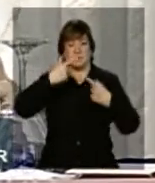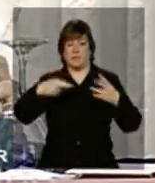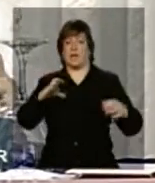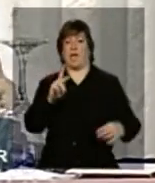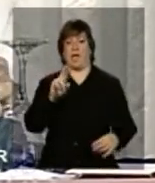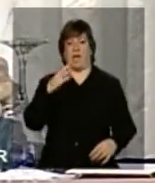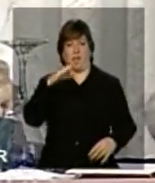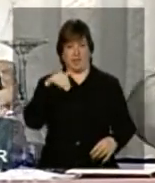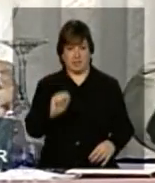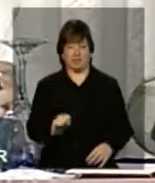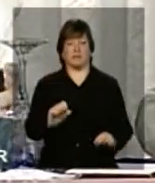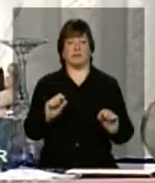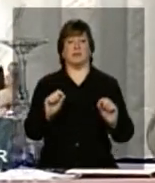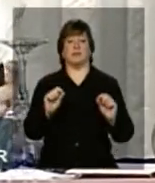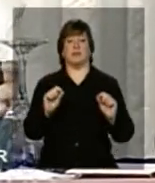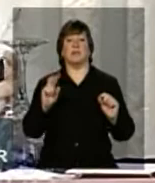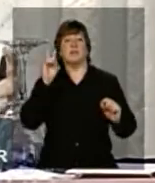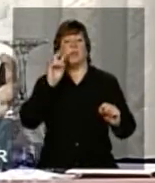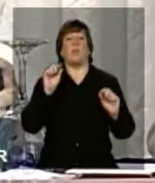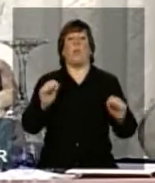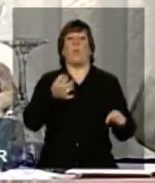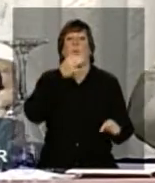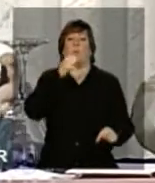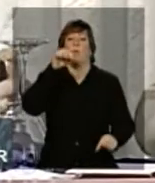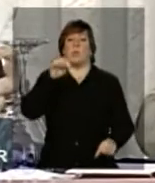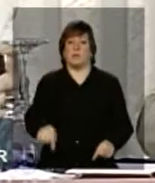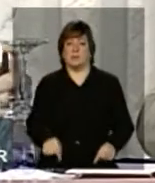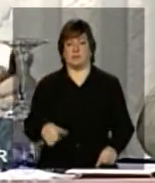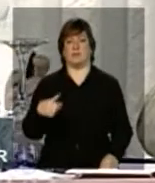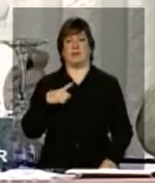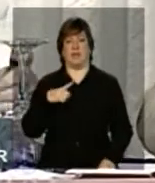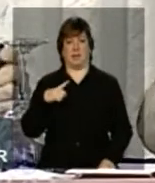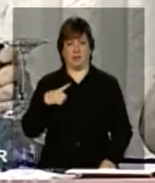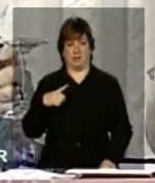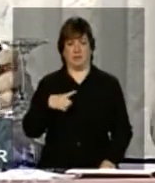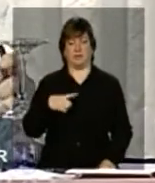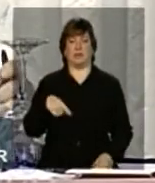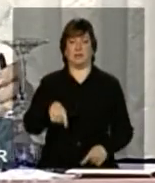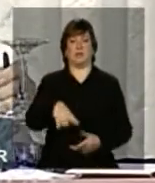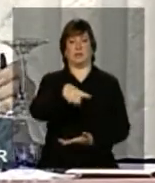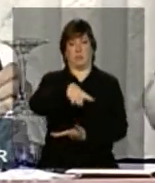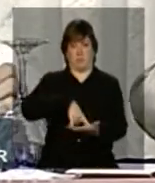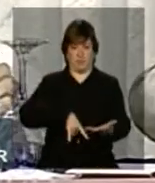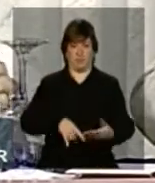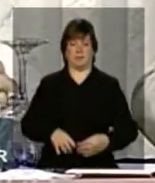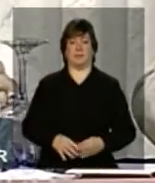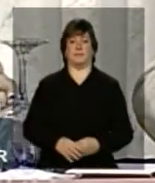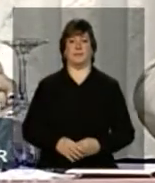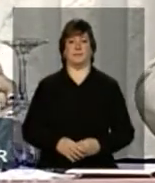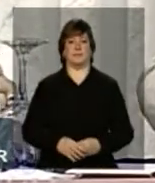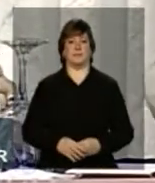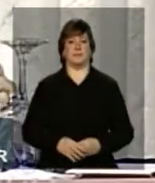o que o conceito traz atrás dele, né, e com ele, no documento. Né.